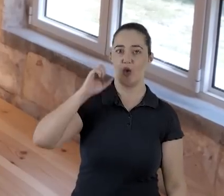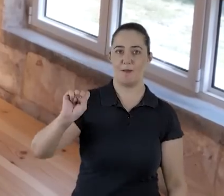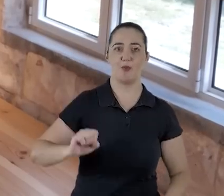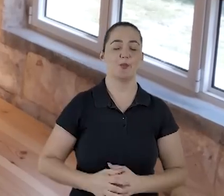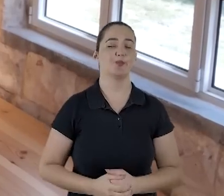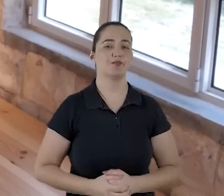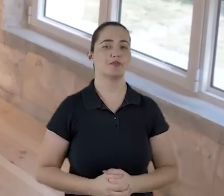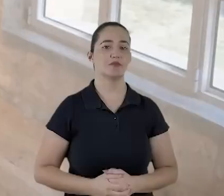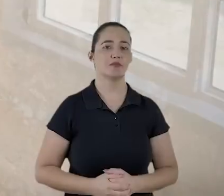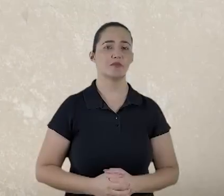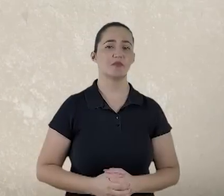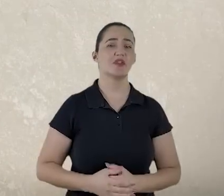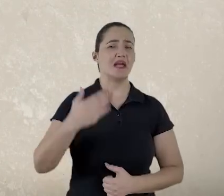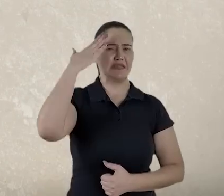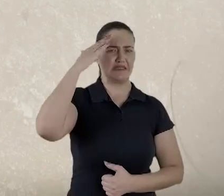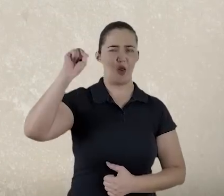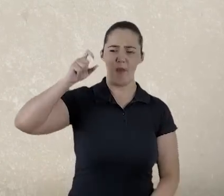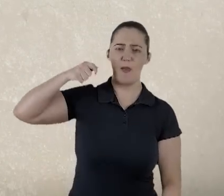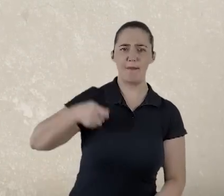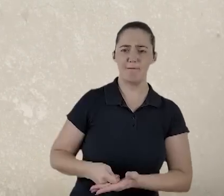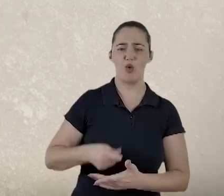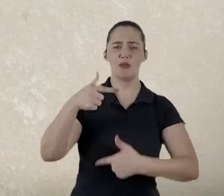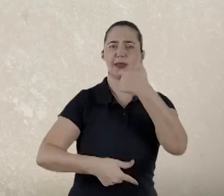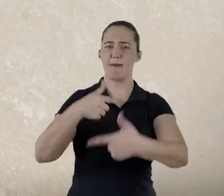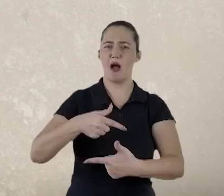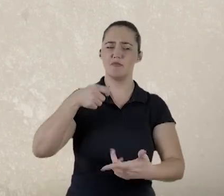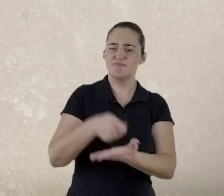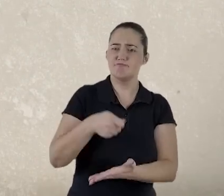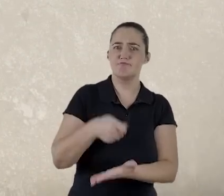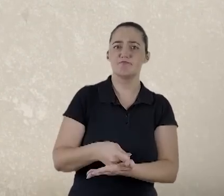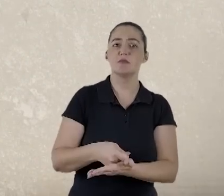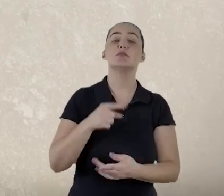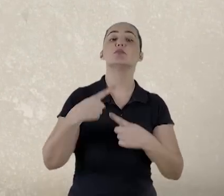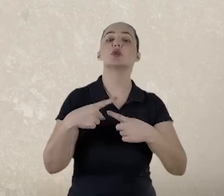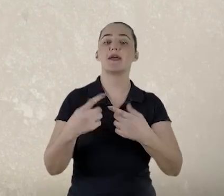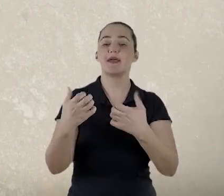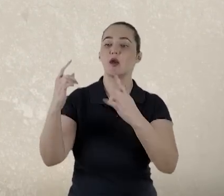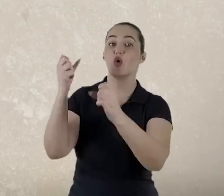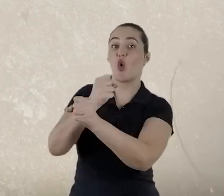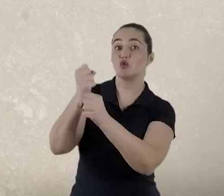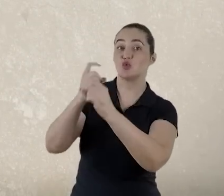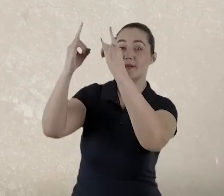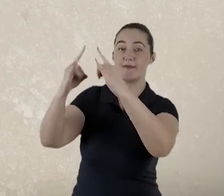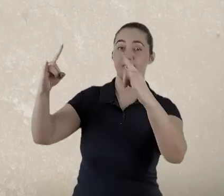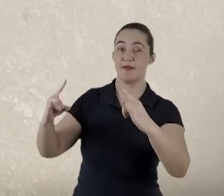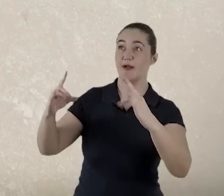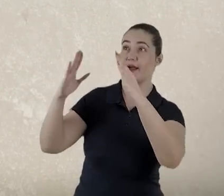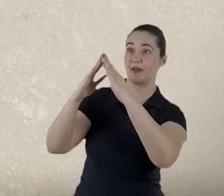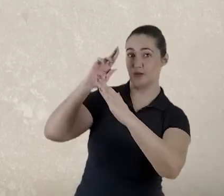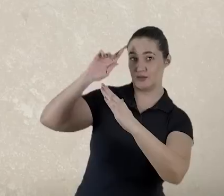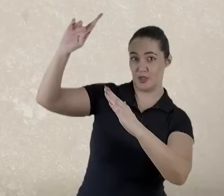rei Salomão. Quer ver? Preste atenção. A razão por que Salomão impôs o trabalho forçado é esta: construir a casa do